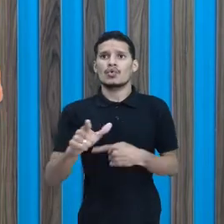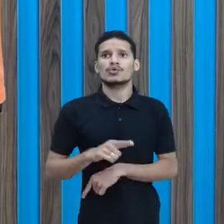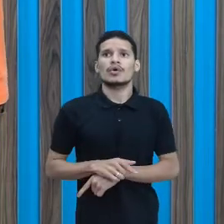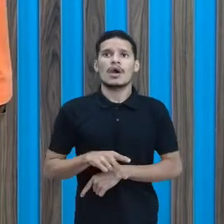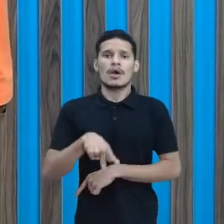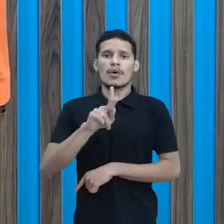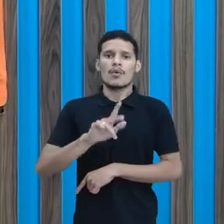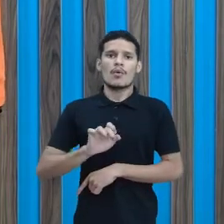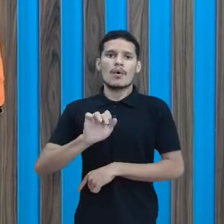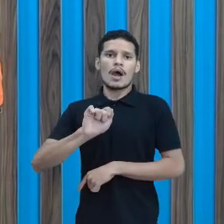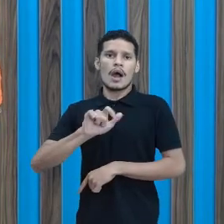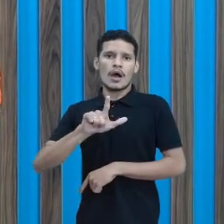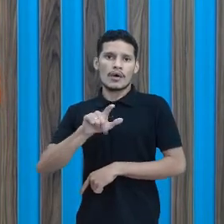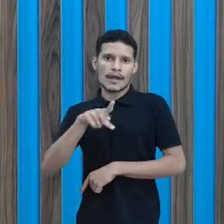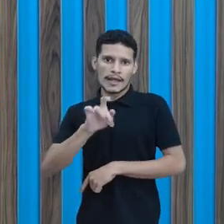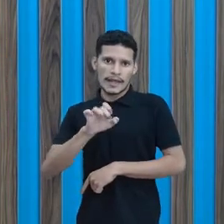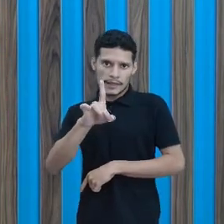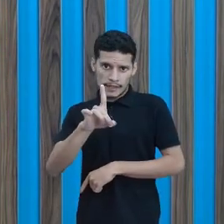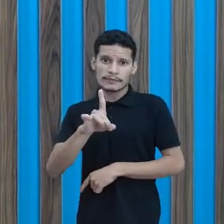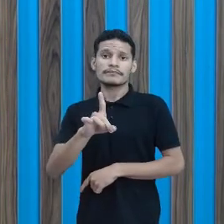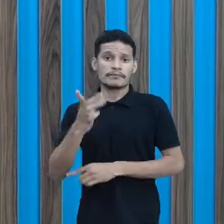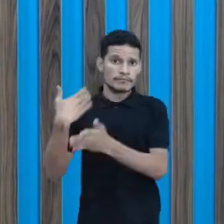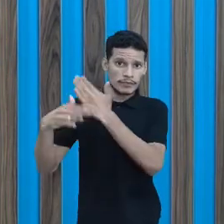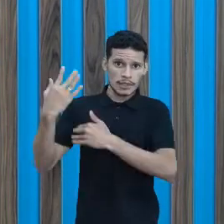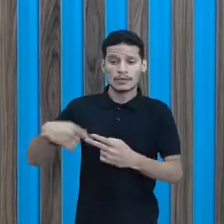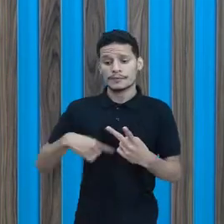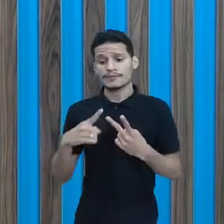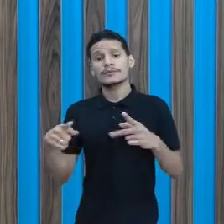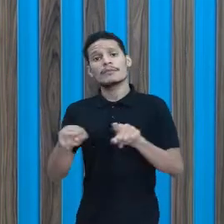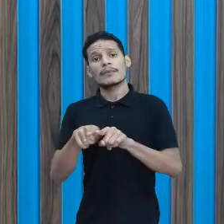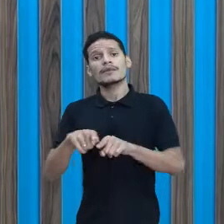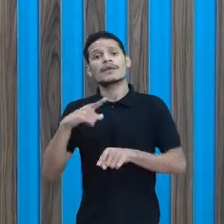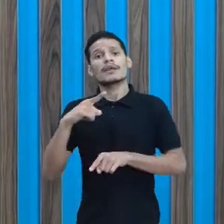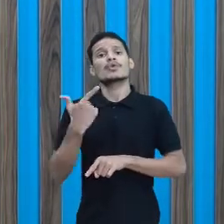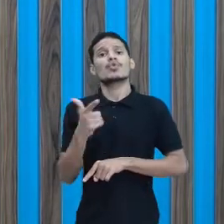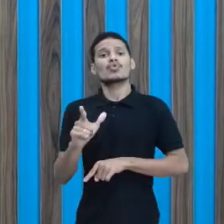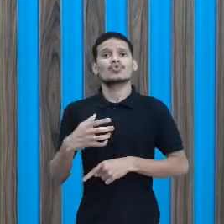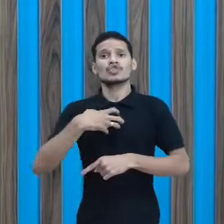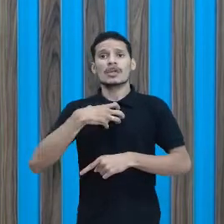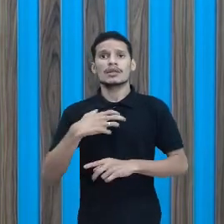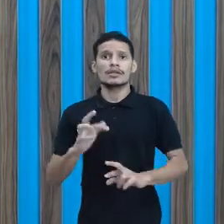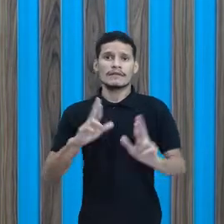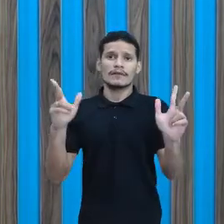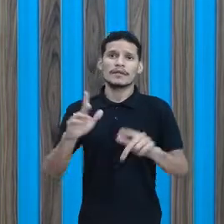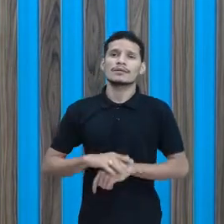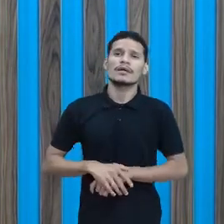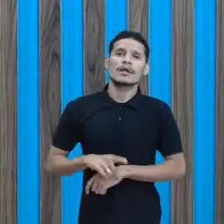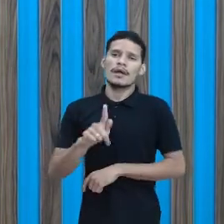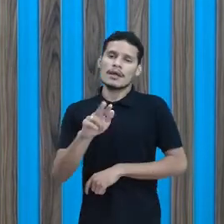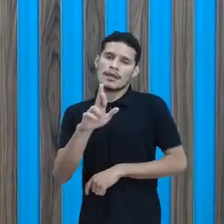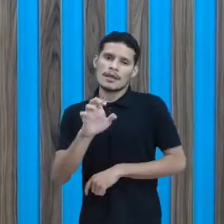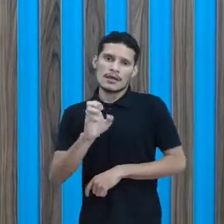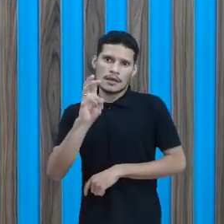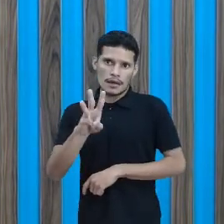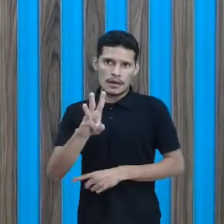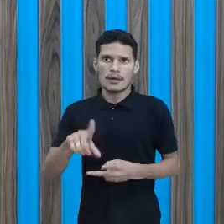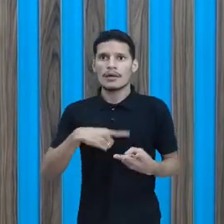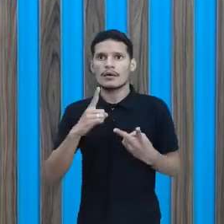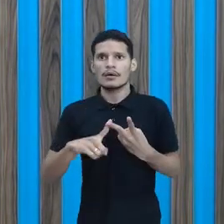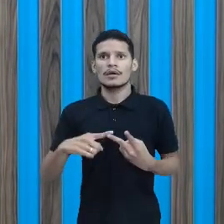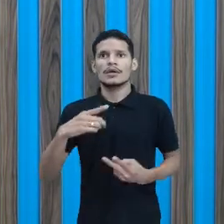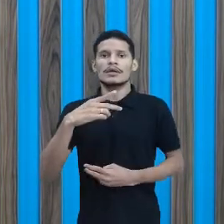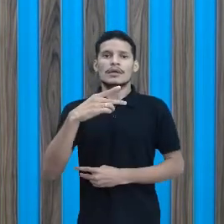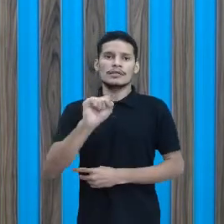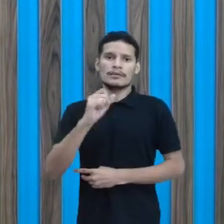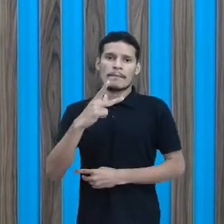no passado que são irregulares, ou seja, tem formas diferentes, como é o caso de spend, de grew, spended, que é